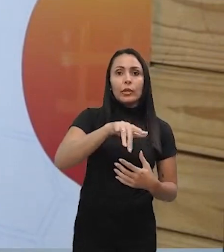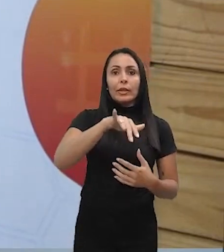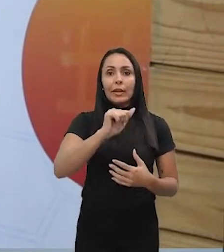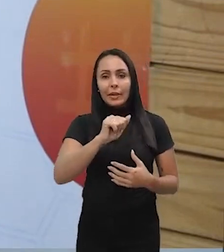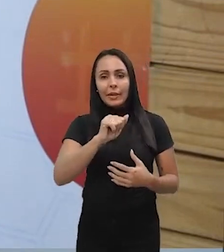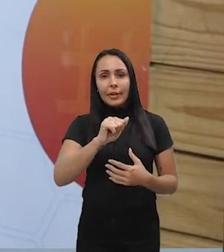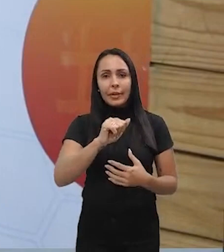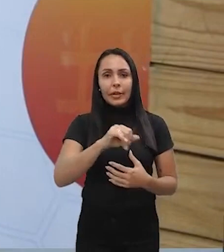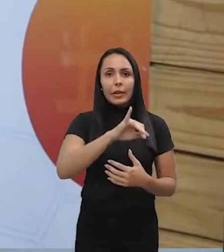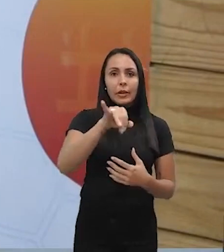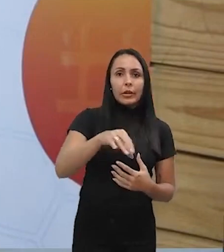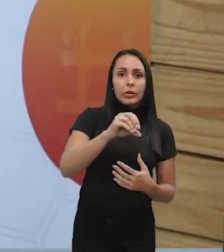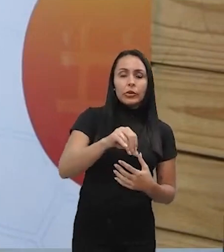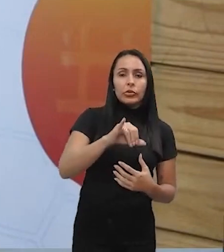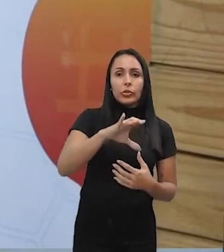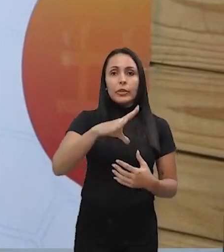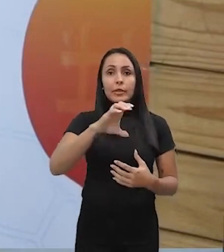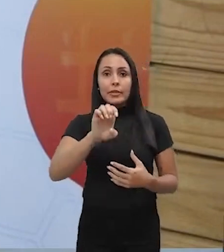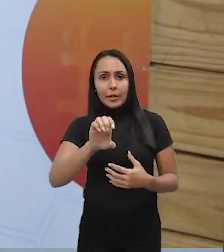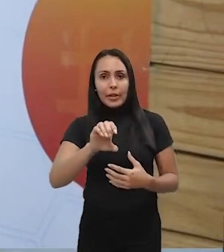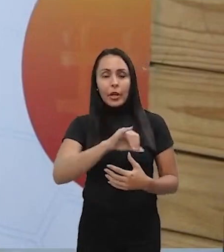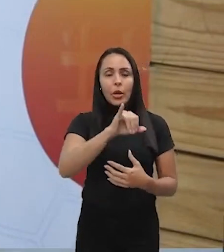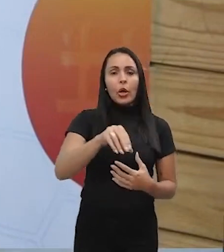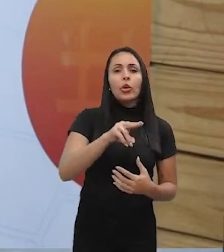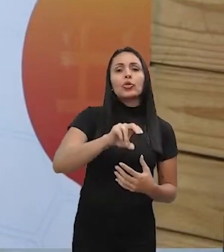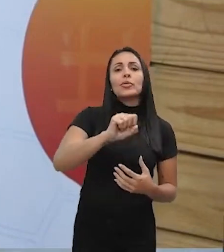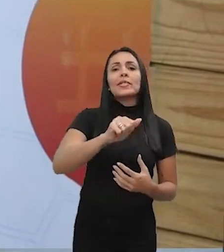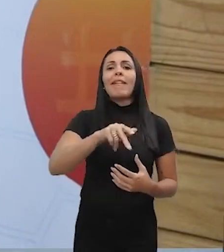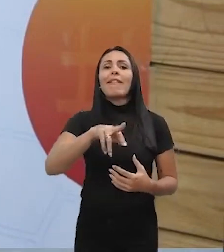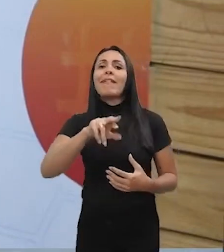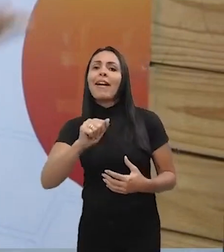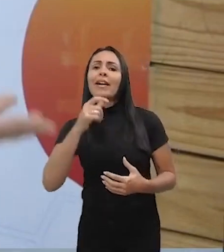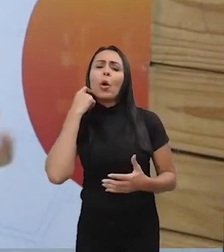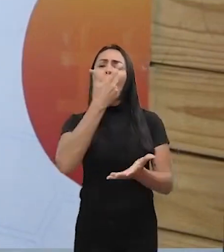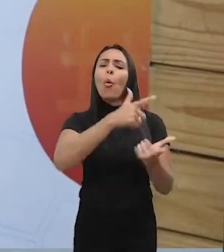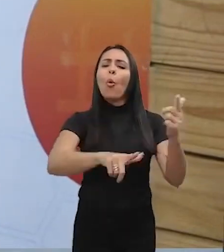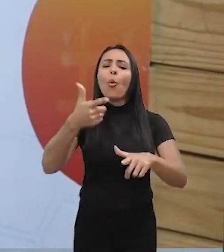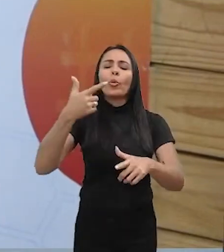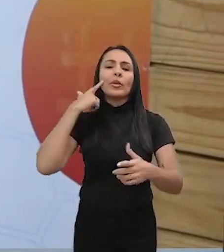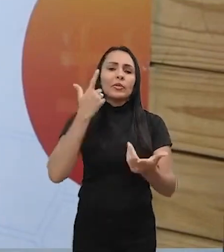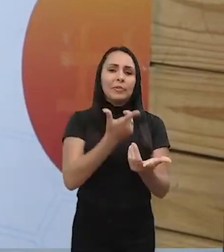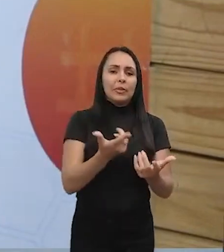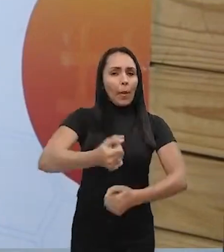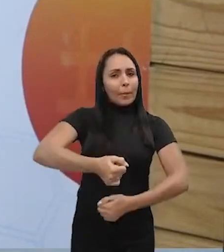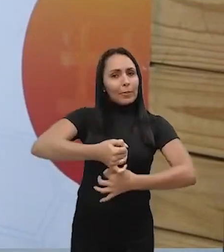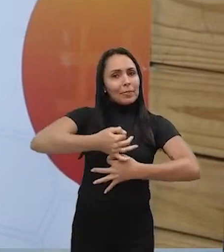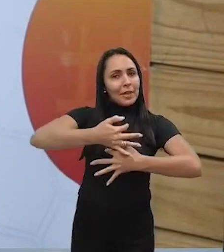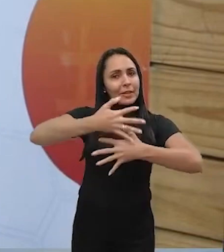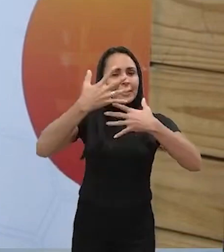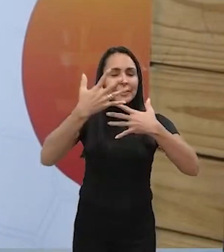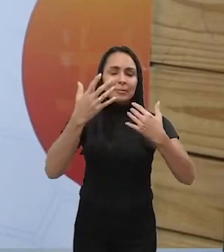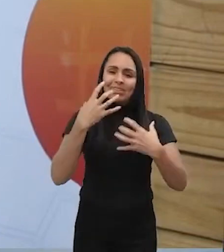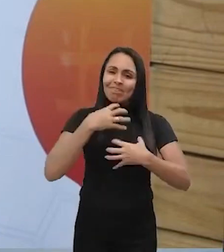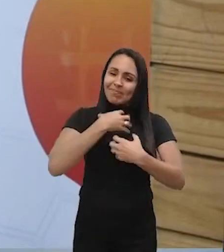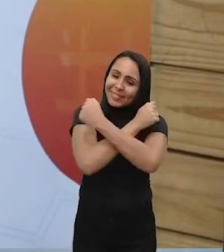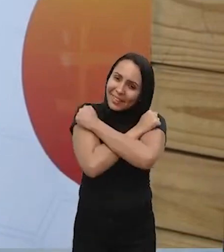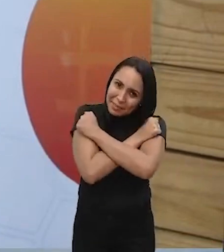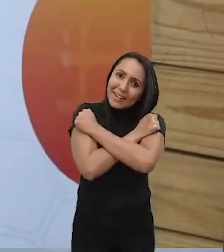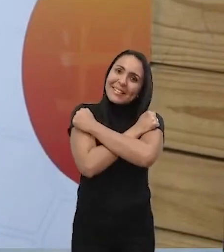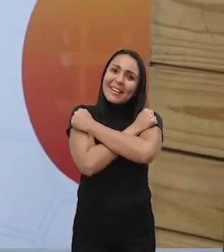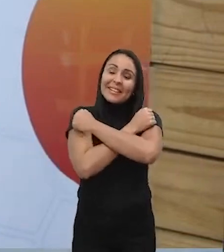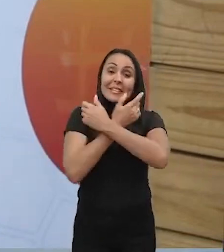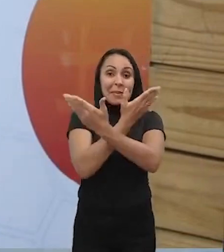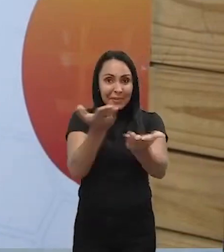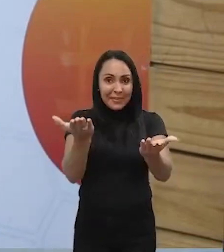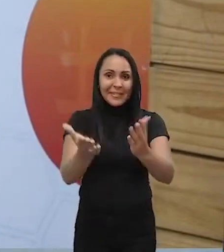Rodrigues, Joyce Marques, Jussara Rodrigues e outros que por aí estejam, sintam-se abraçados. Isso aqui é